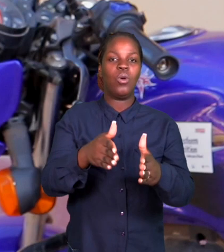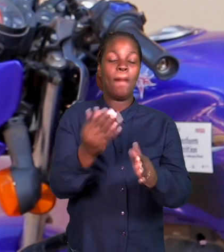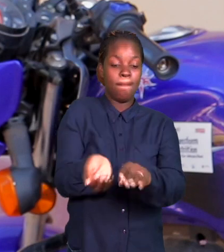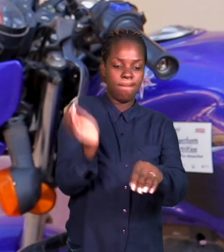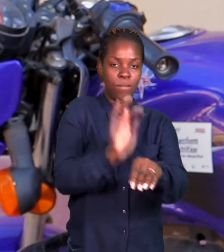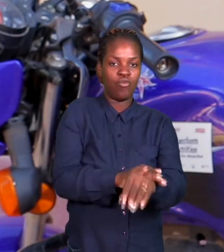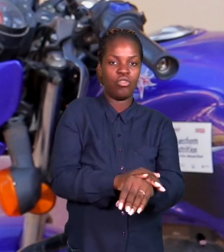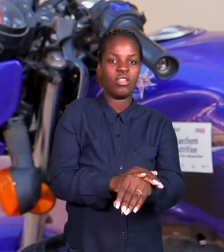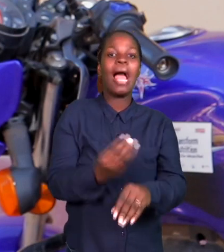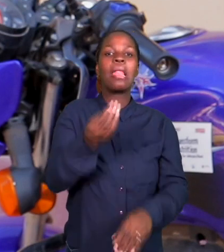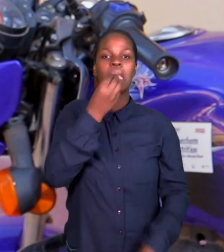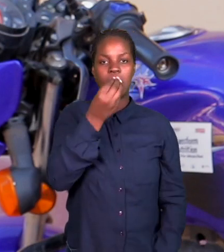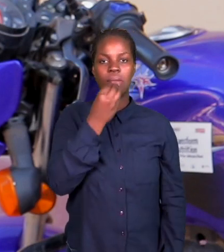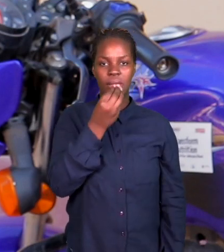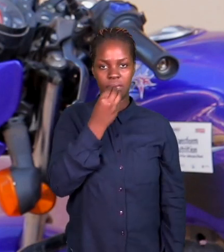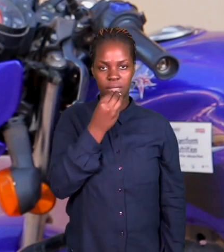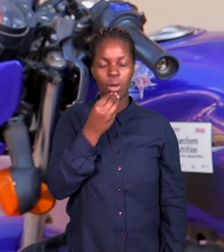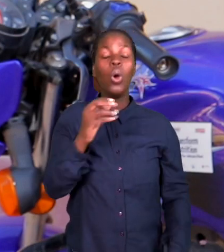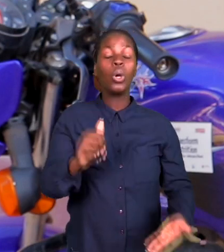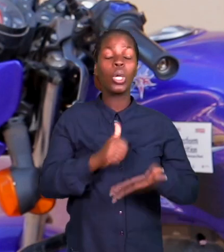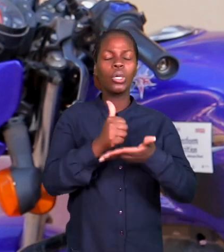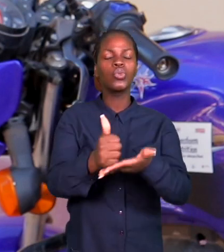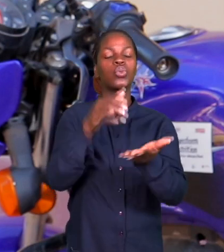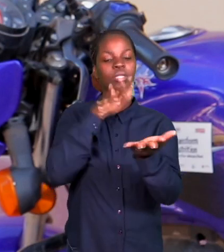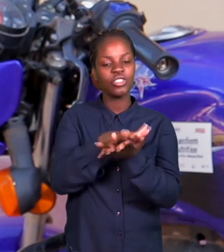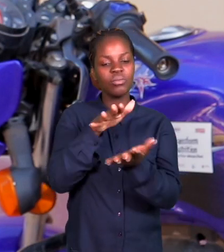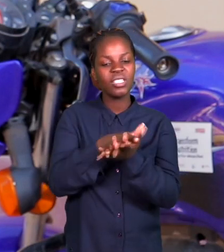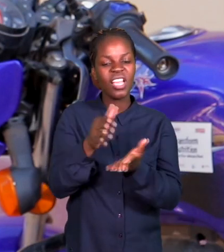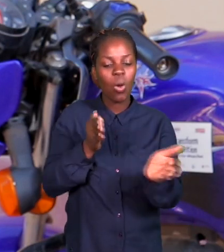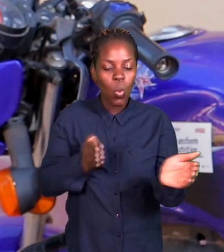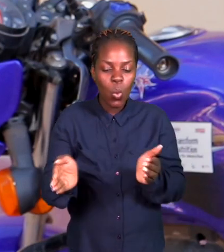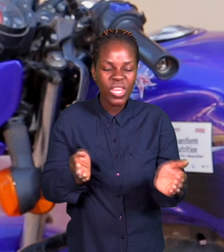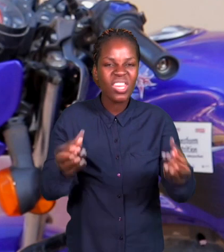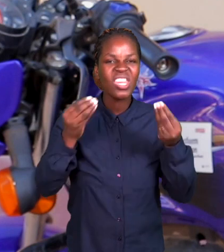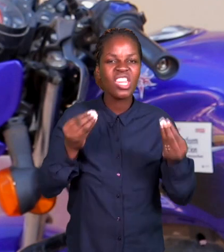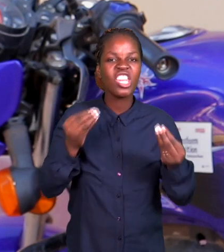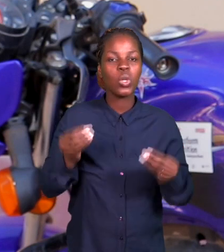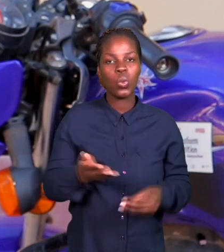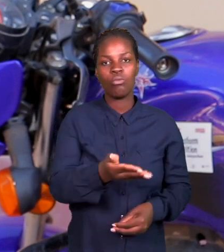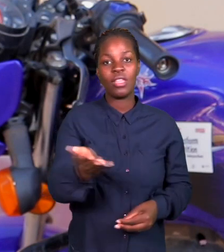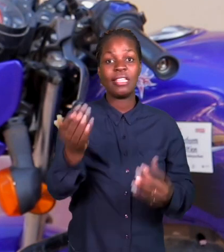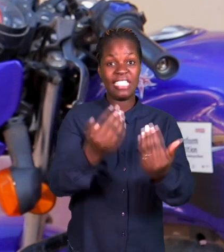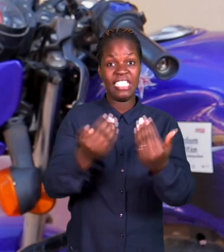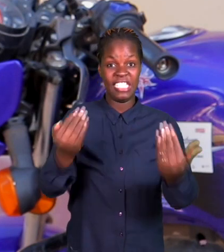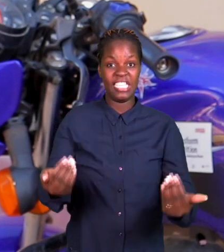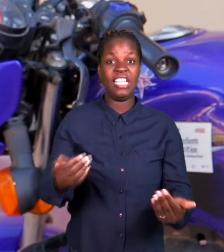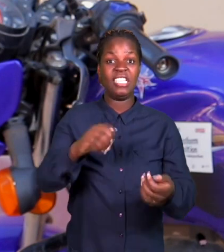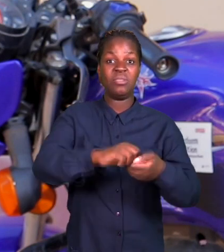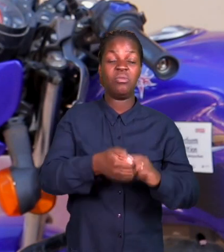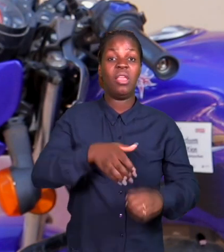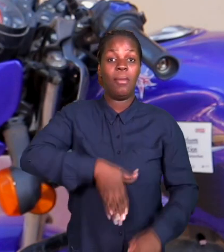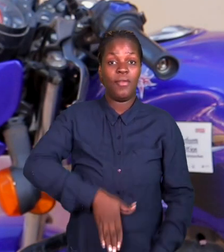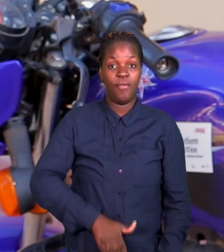tem, termos pelo menos um nutricionista lá, que nos permite fazer acompanhamento daquelas crianças. E não